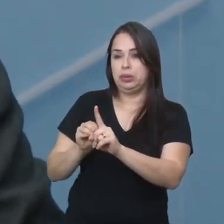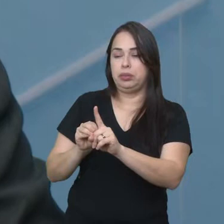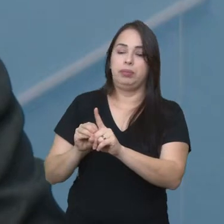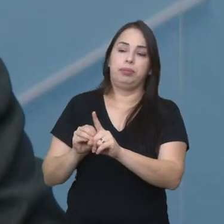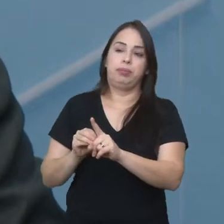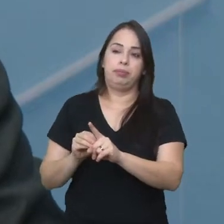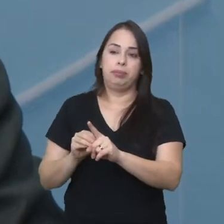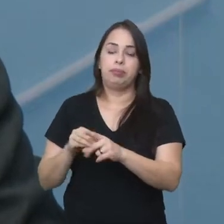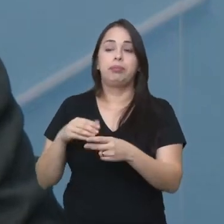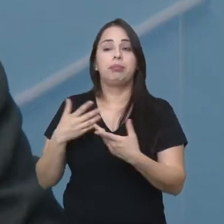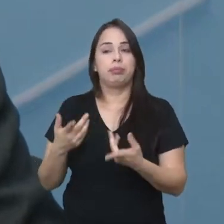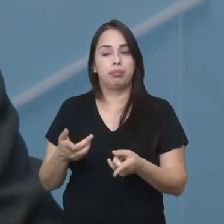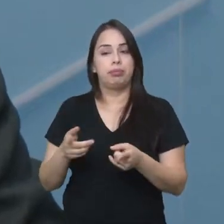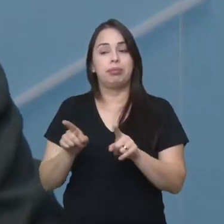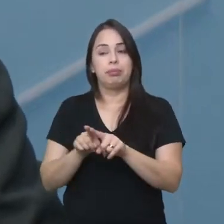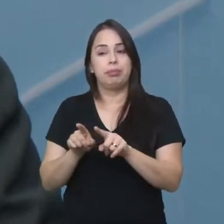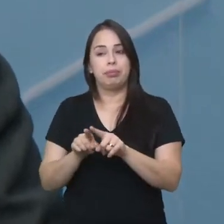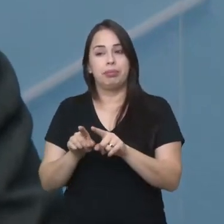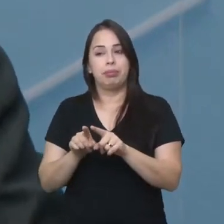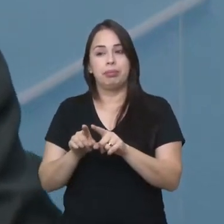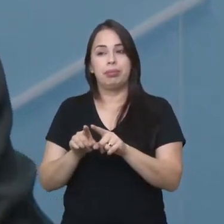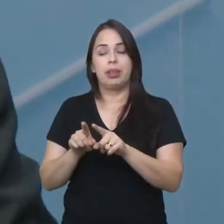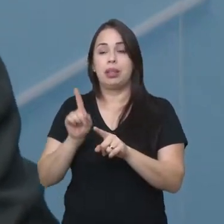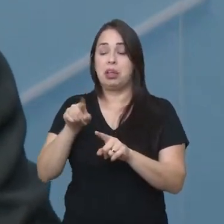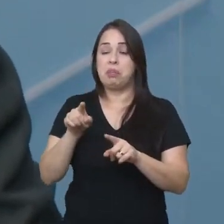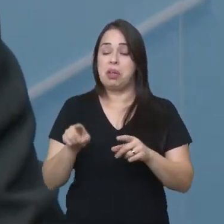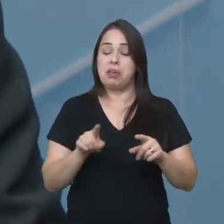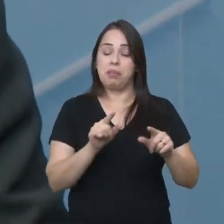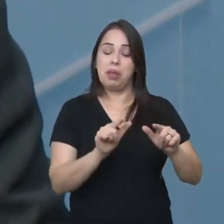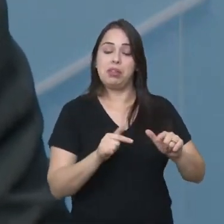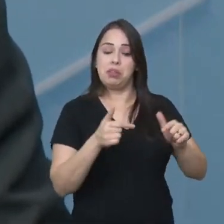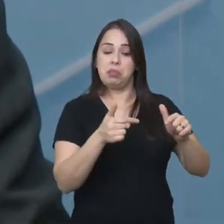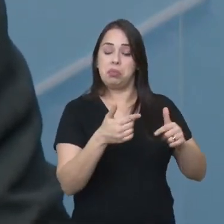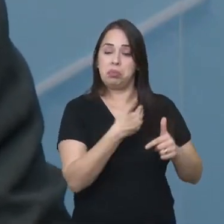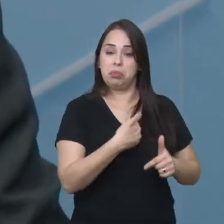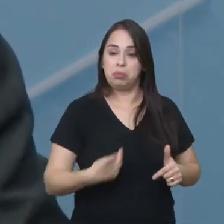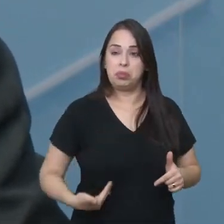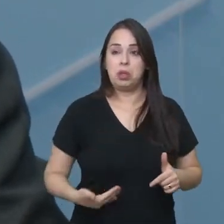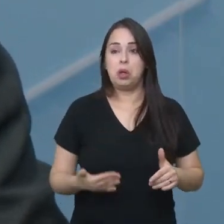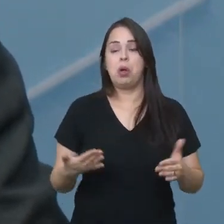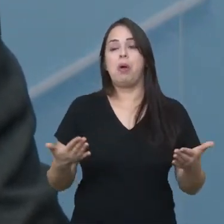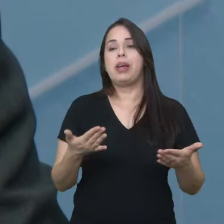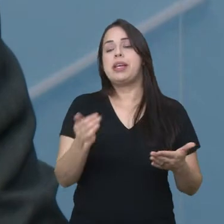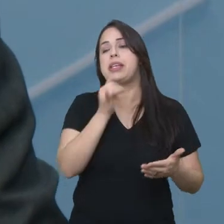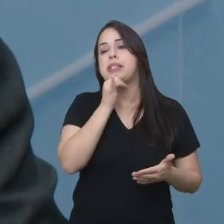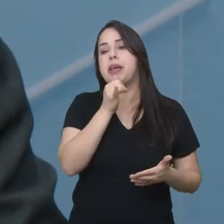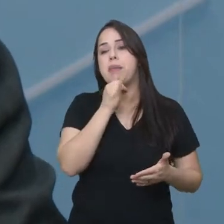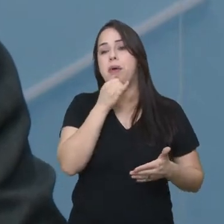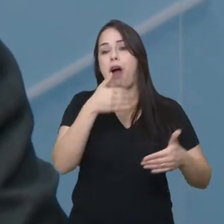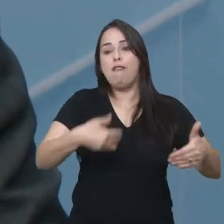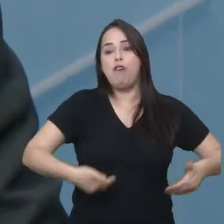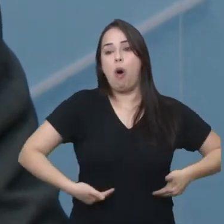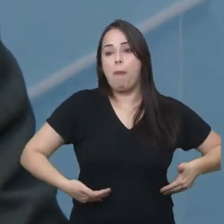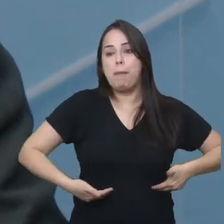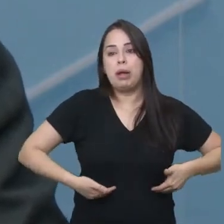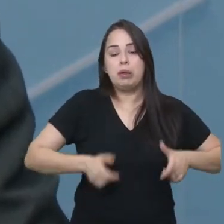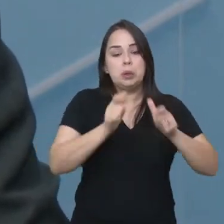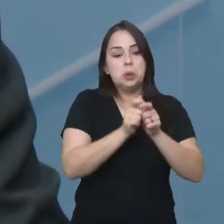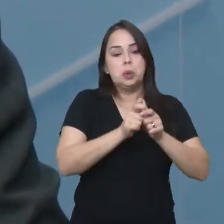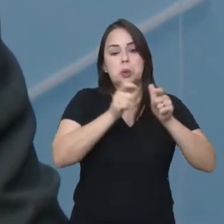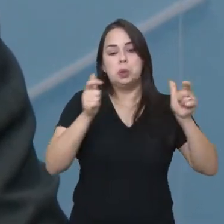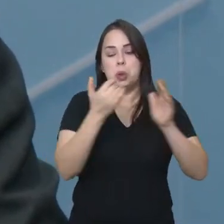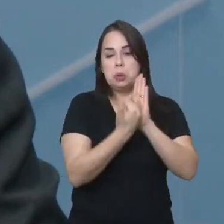for, né, e a gente tem uma questão que é de política pública, né? Hoje a fome aumentou, o desemprego aumentou,